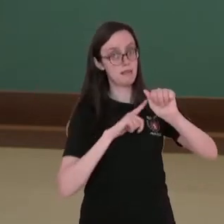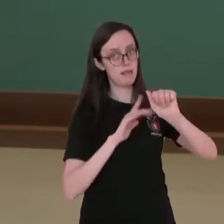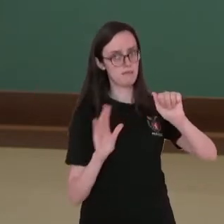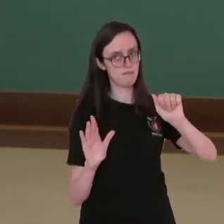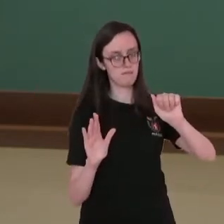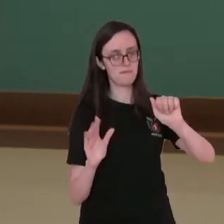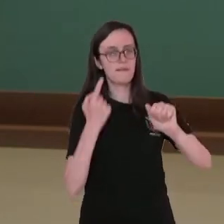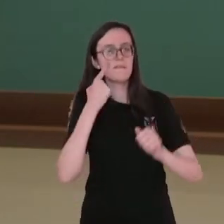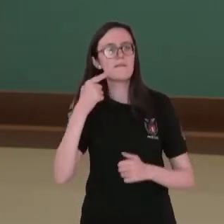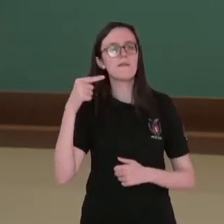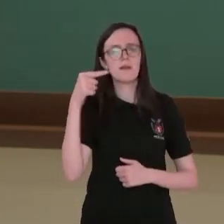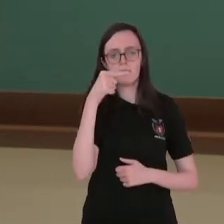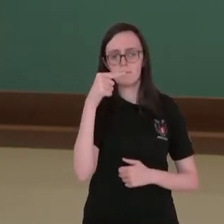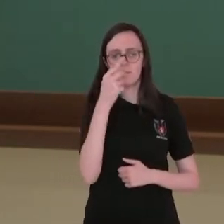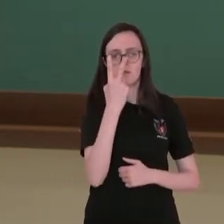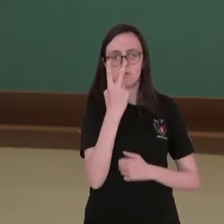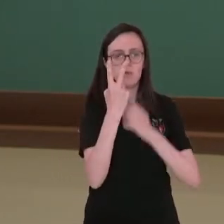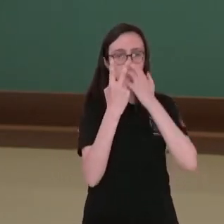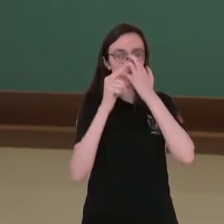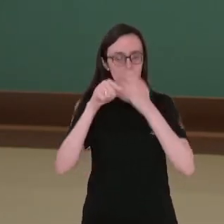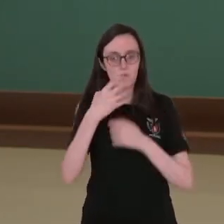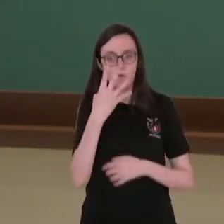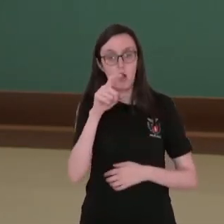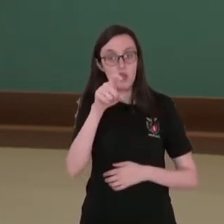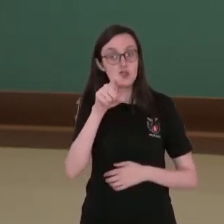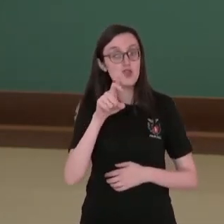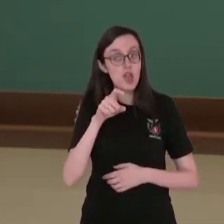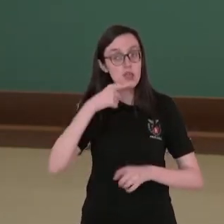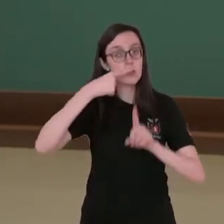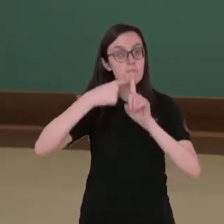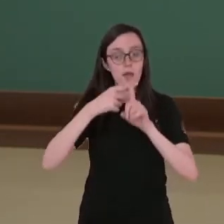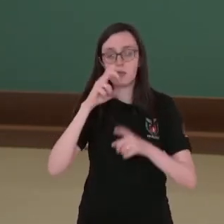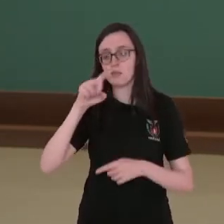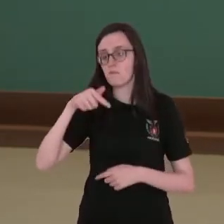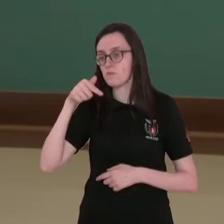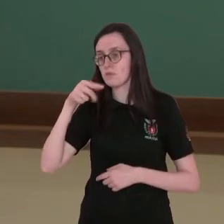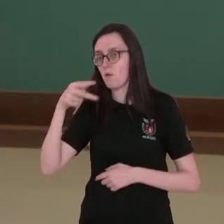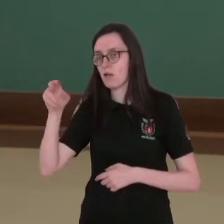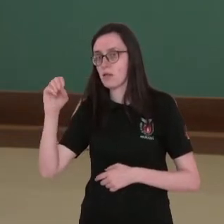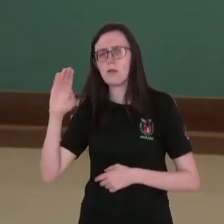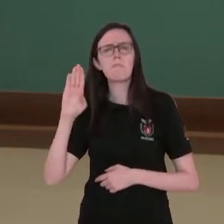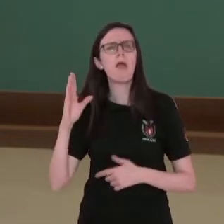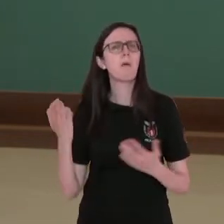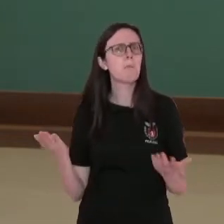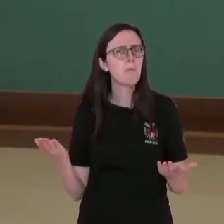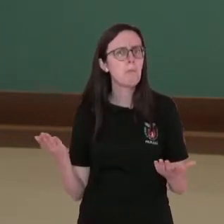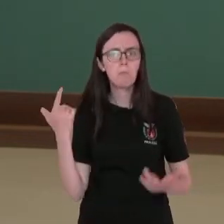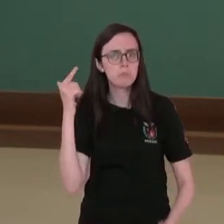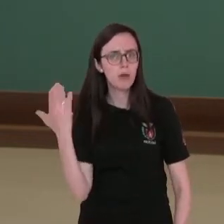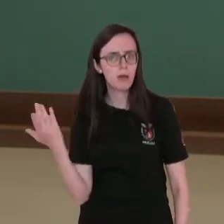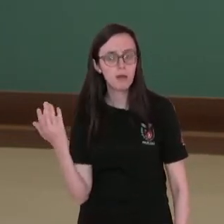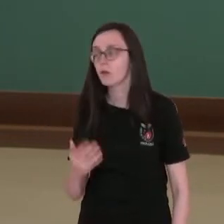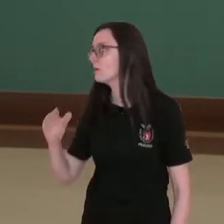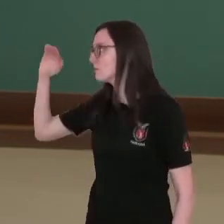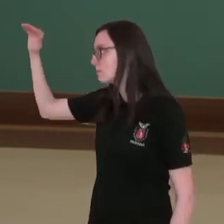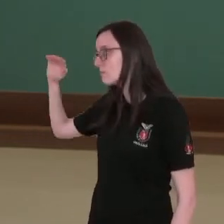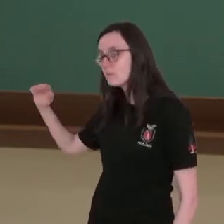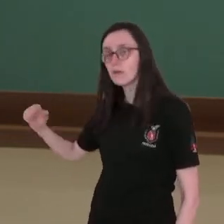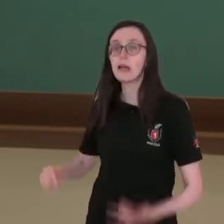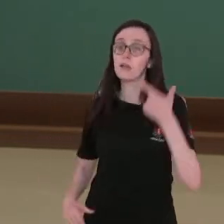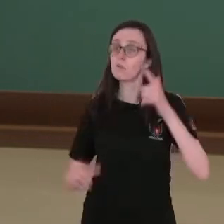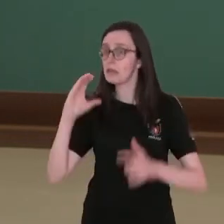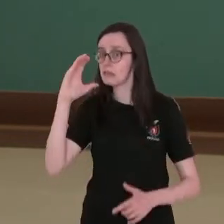menos 2,4x mais 5,7 igual a zero. Eu não tenho o B. E no outro exemplo, eu não tenho o